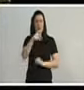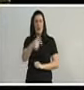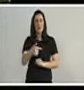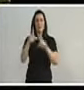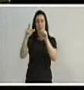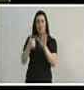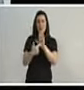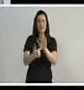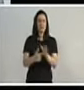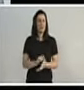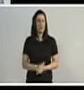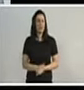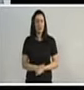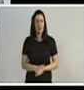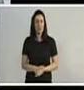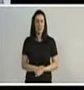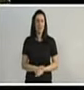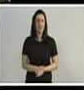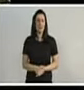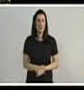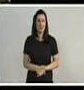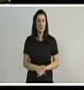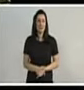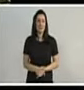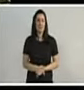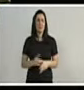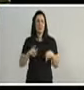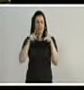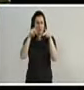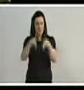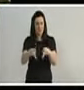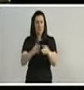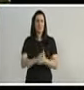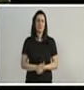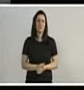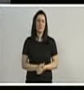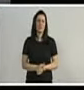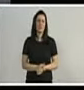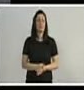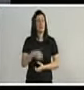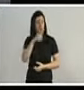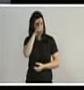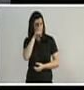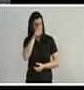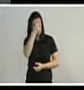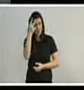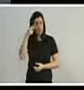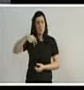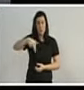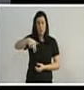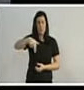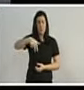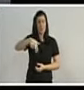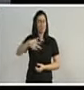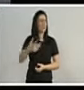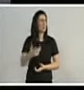e fazendo favor com relação ou não aí nessa questão da ponte a situação de risco dos pedestres a caminharem la em uma cerca